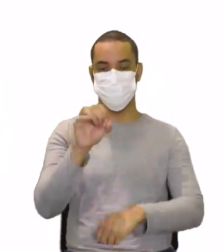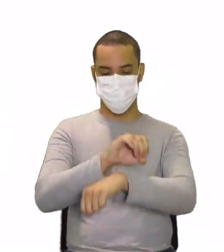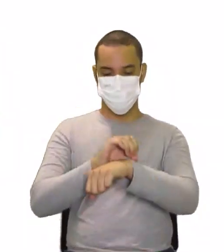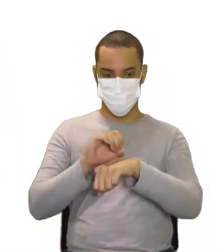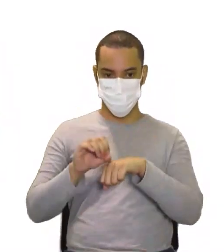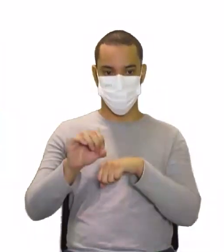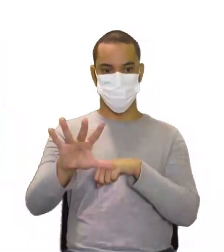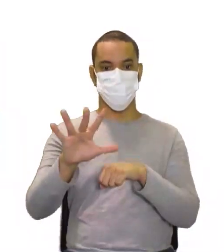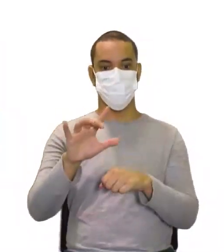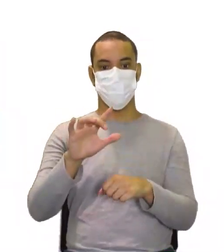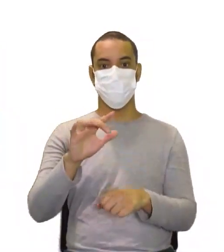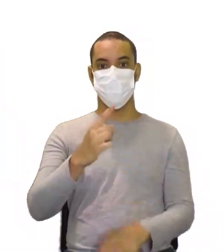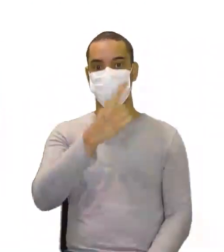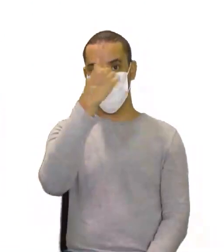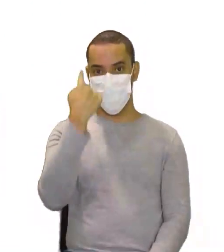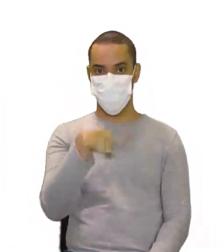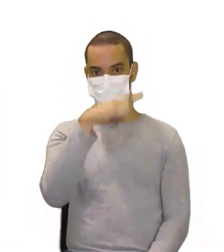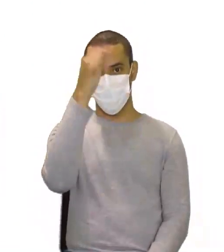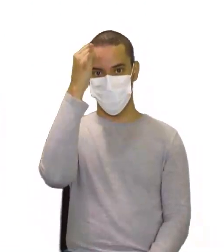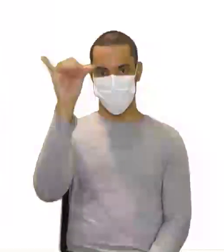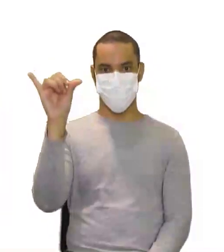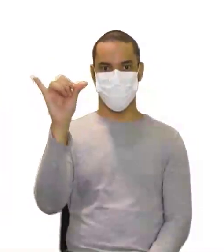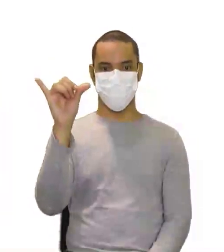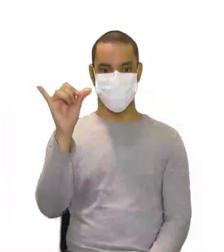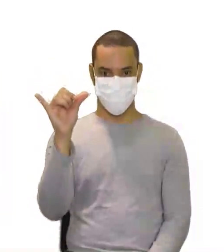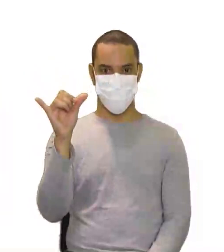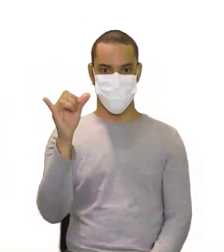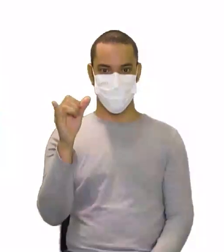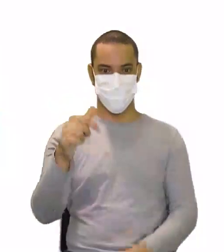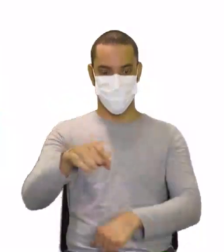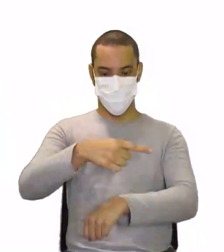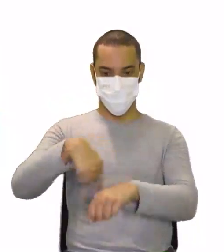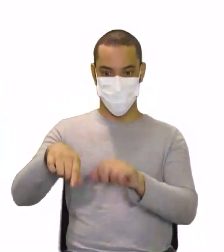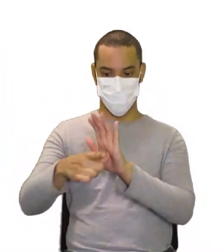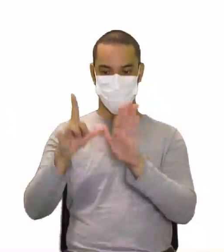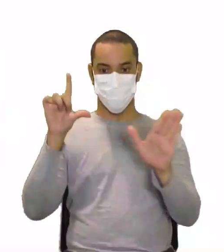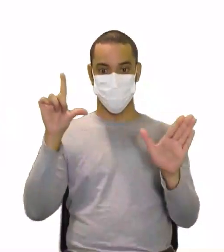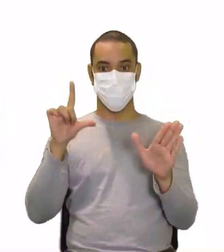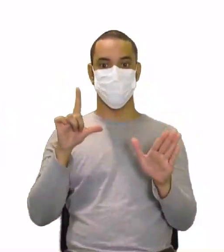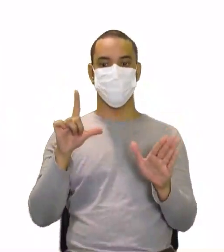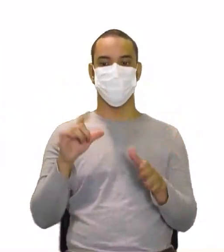sentido anti-horário. Aí eu tenho que voltar 38,